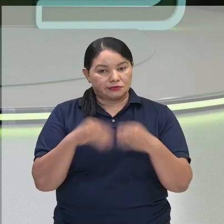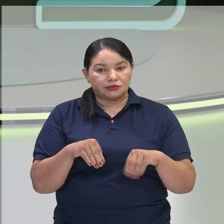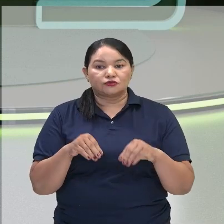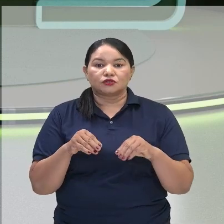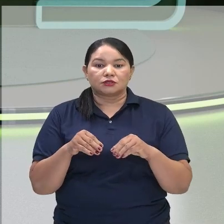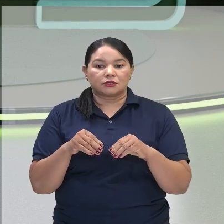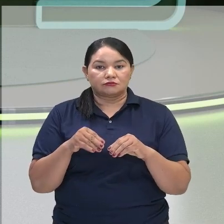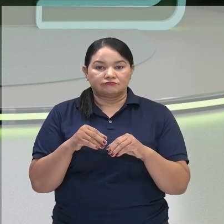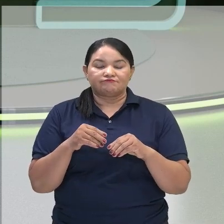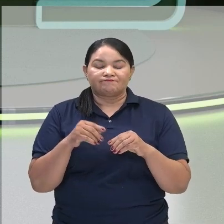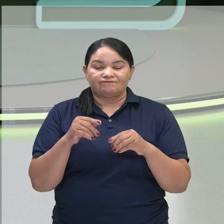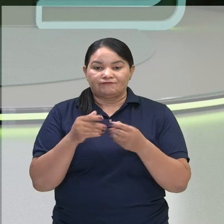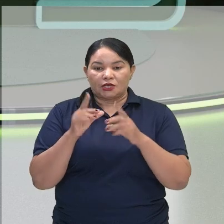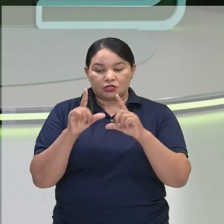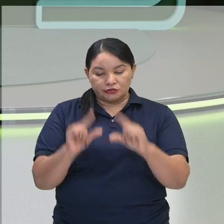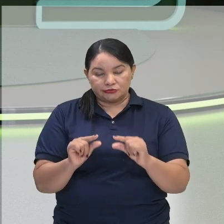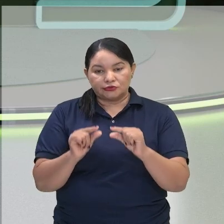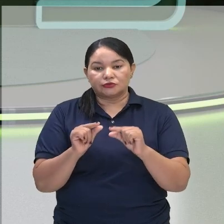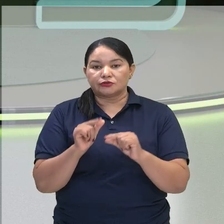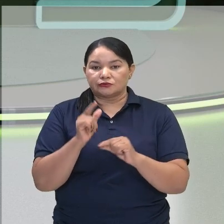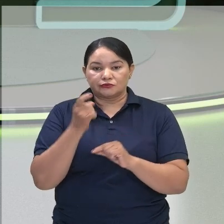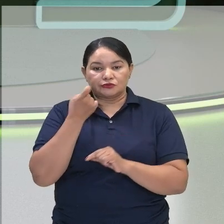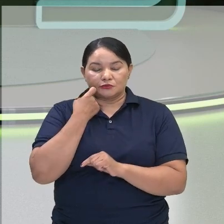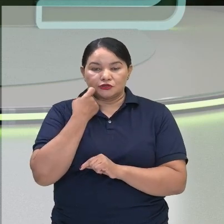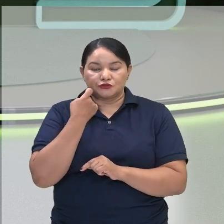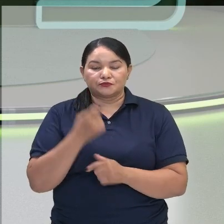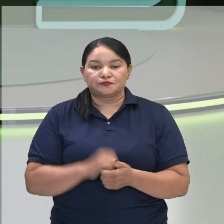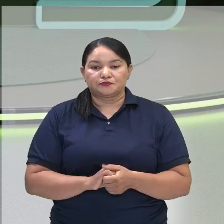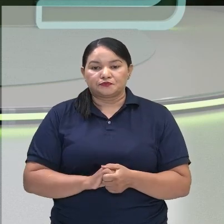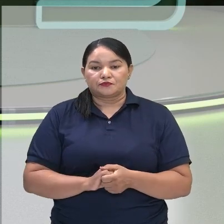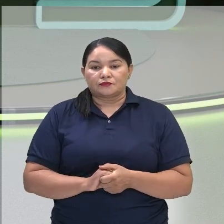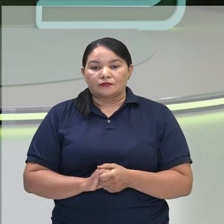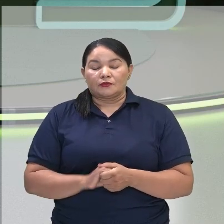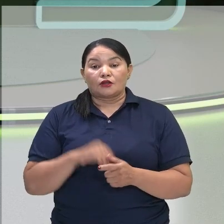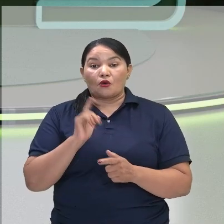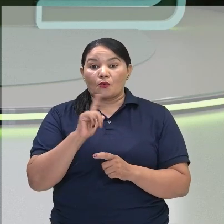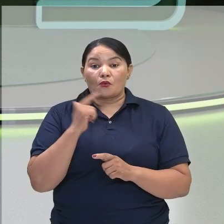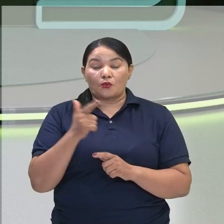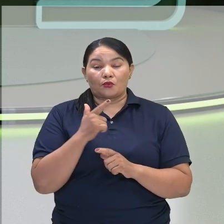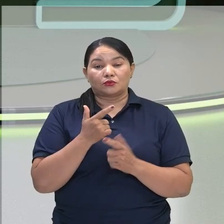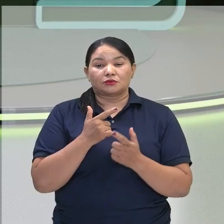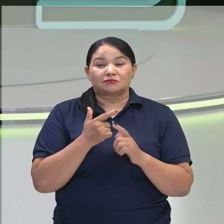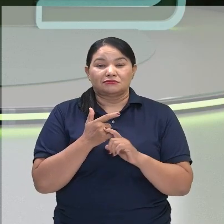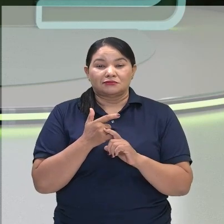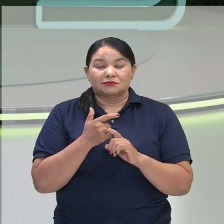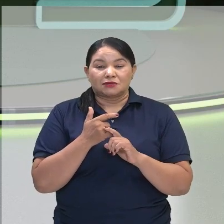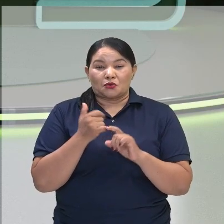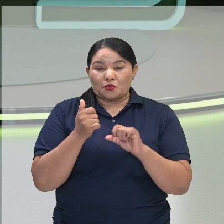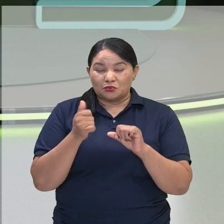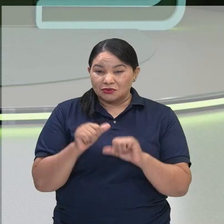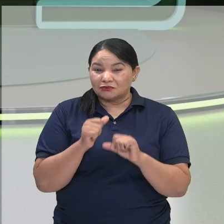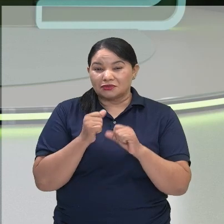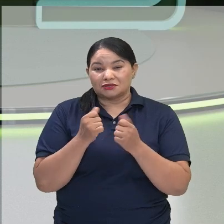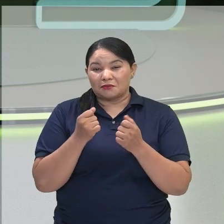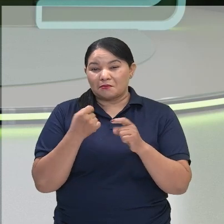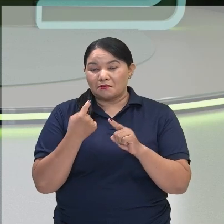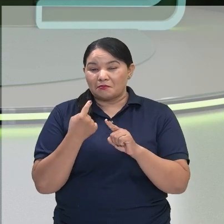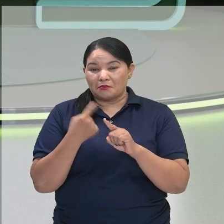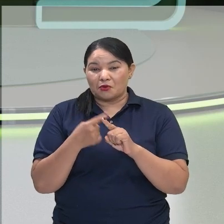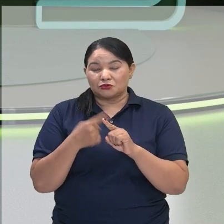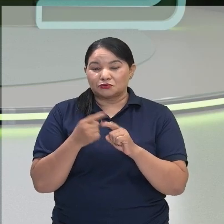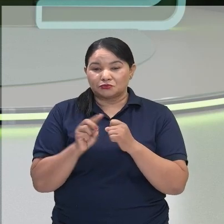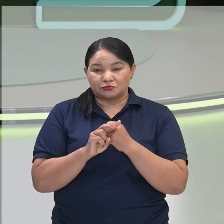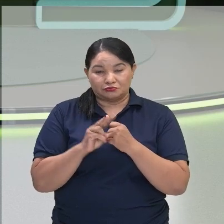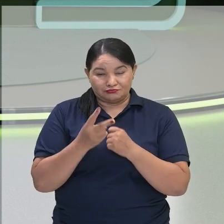queda, né, nessa população, tá? Outras consequências, né, dessa construção, a gente pode ainda observar